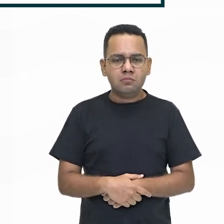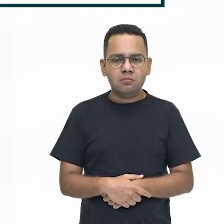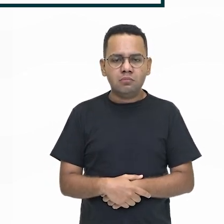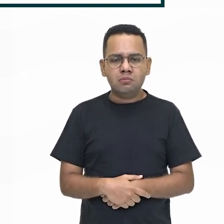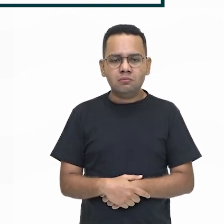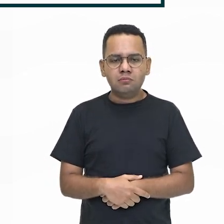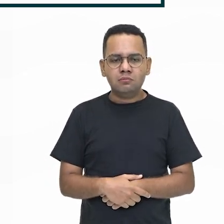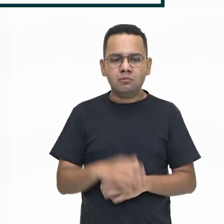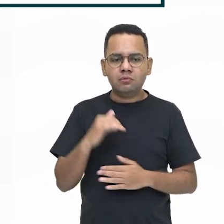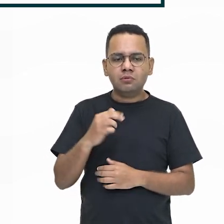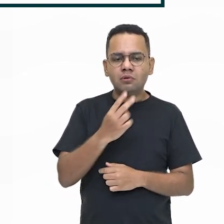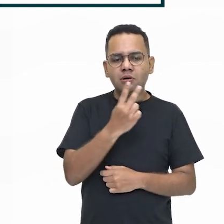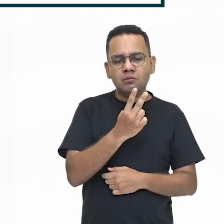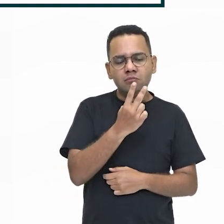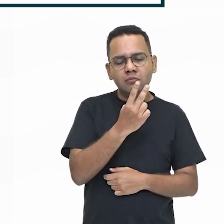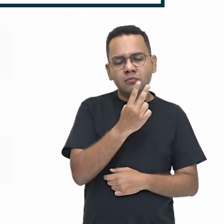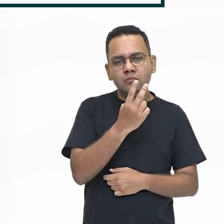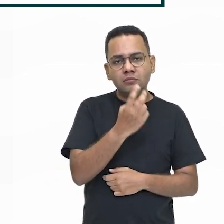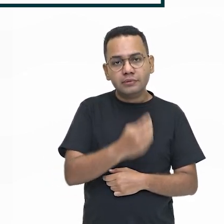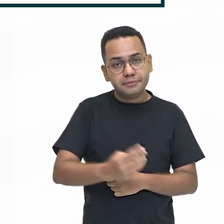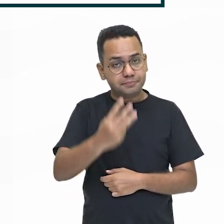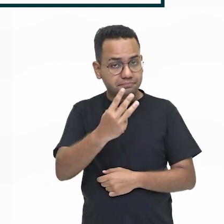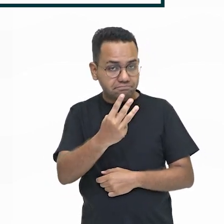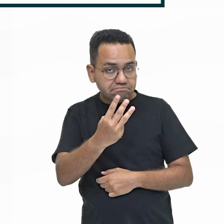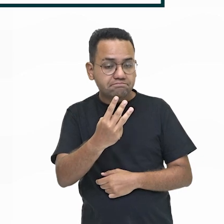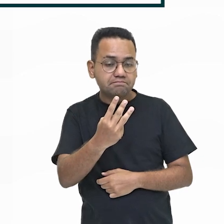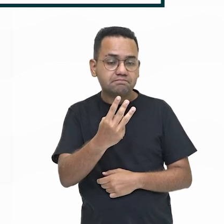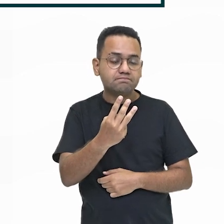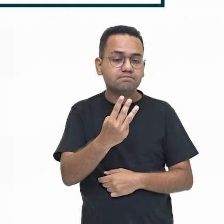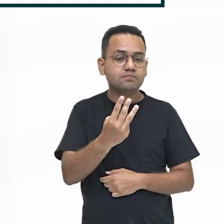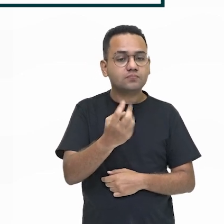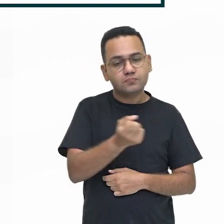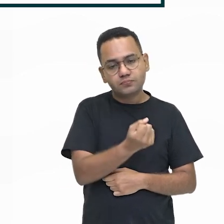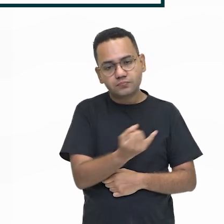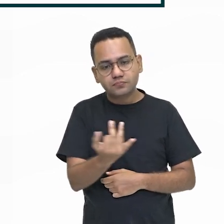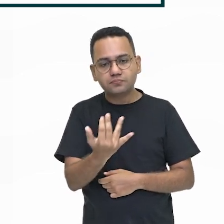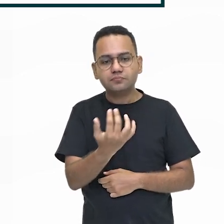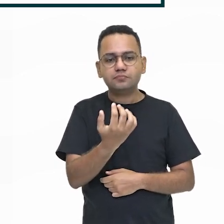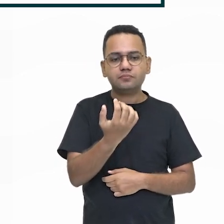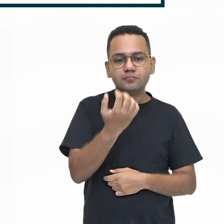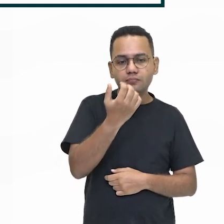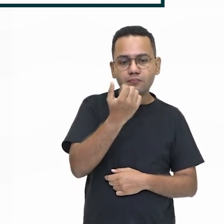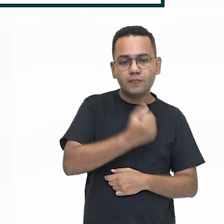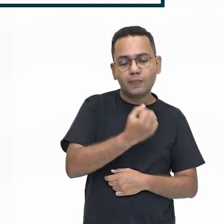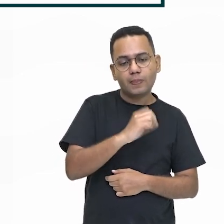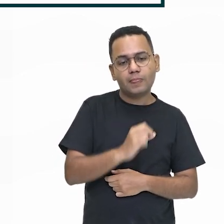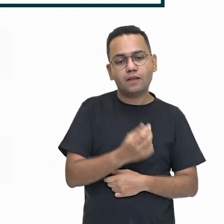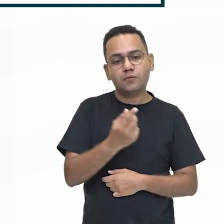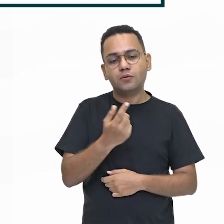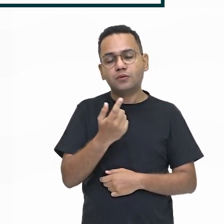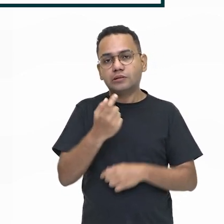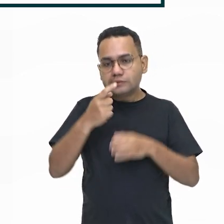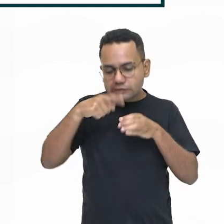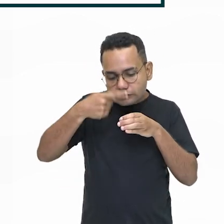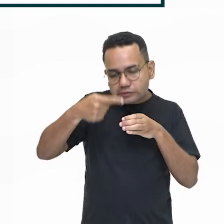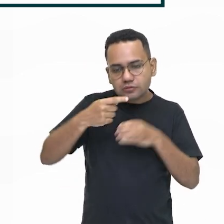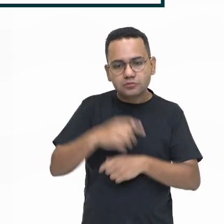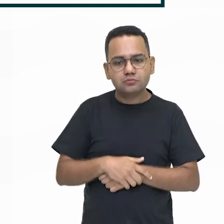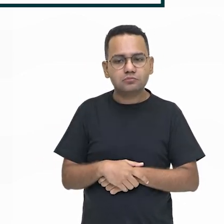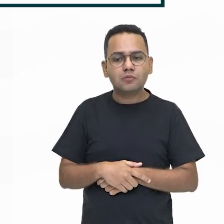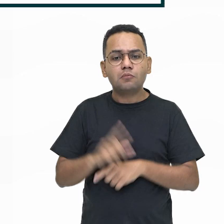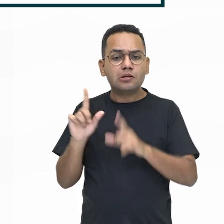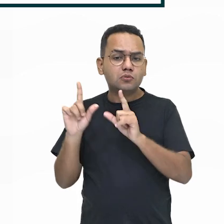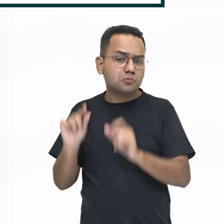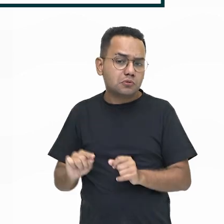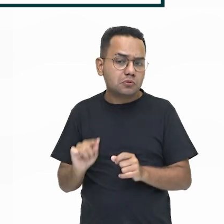3 porções de leite e iogurte, olha, já vai diminuindo, né? O leite e o iogurte já diminui mais, porque eles possuem também